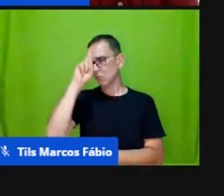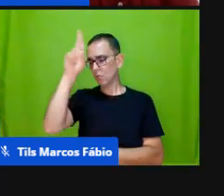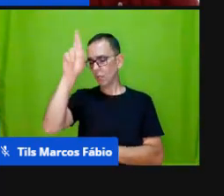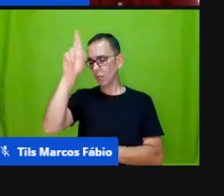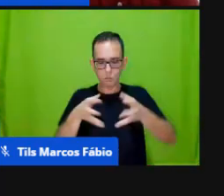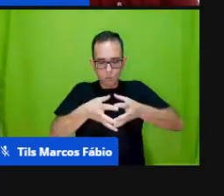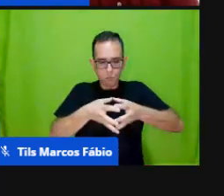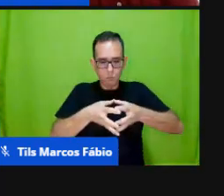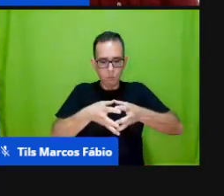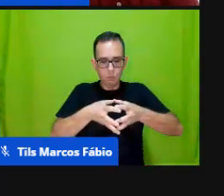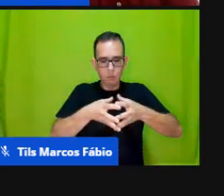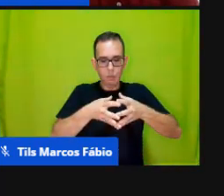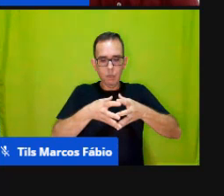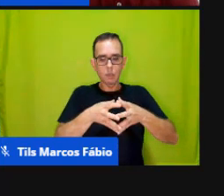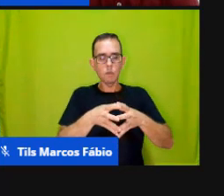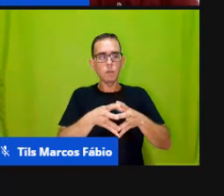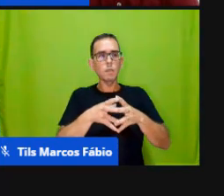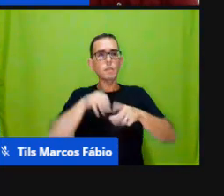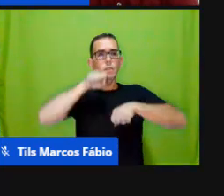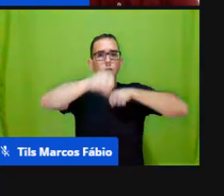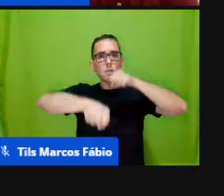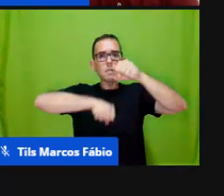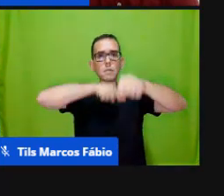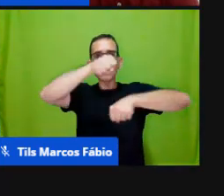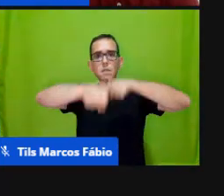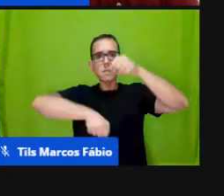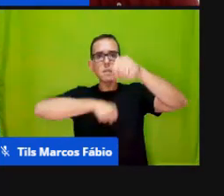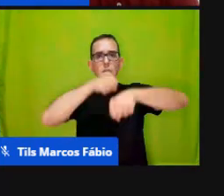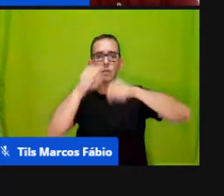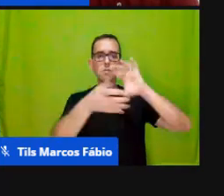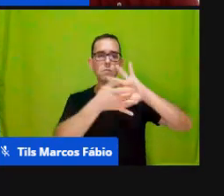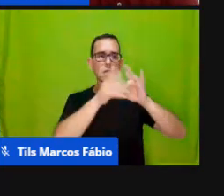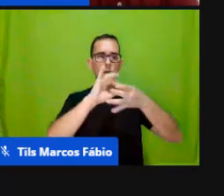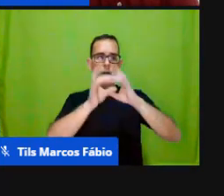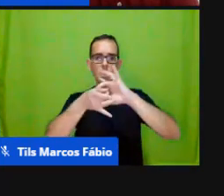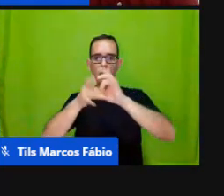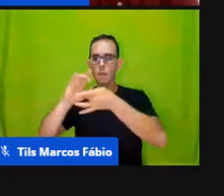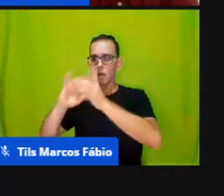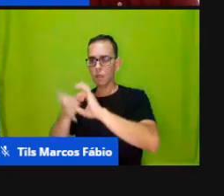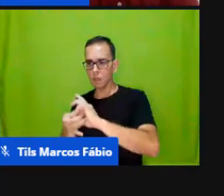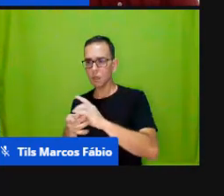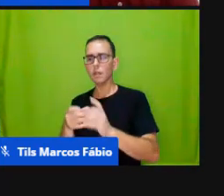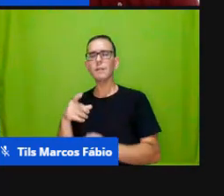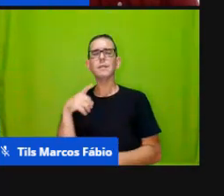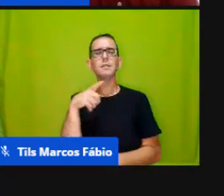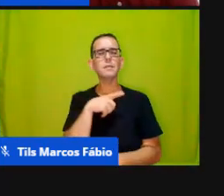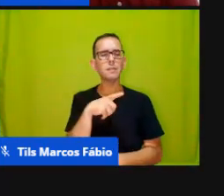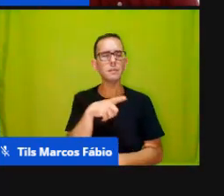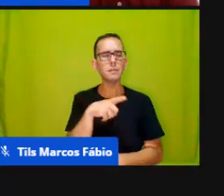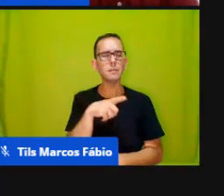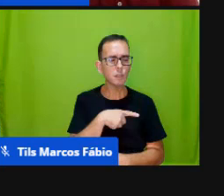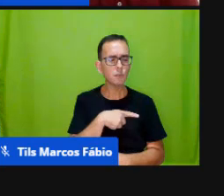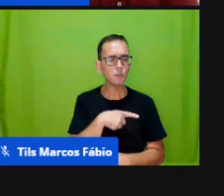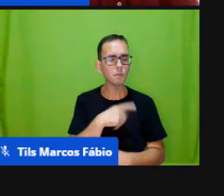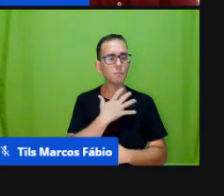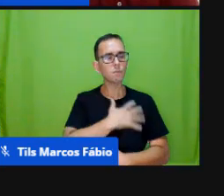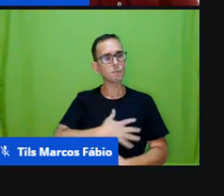delegação de ciclismo numa Olimpíada, tive a grata